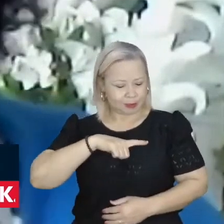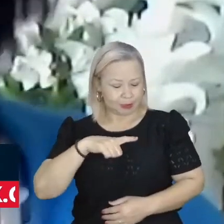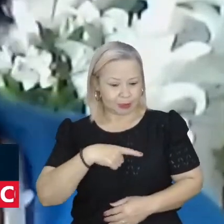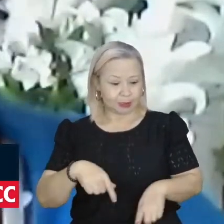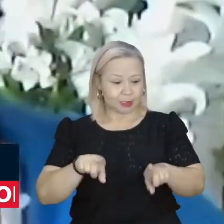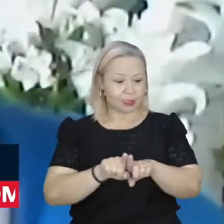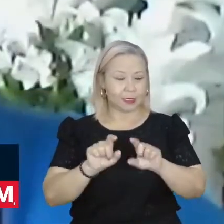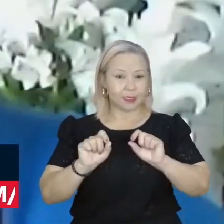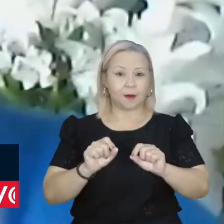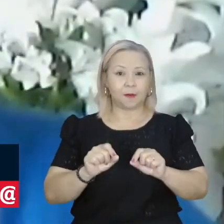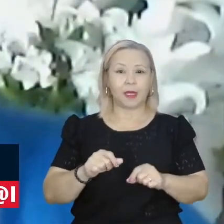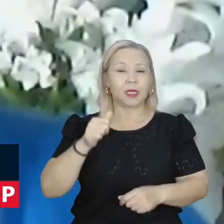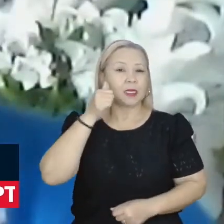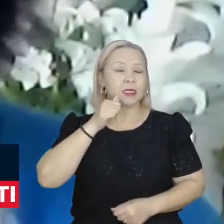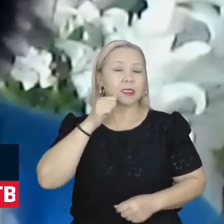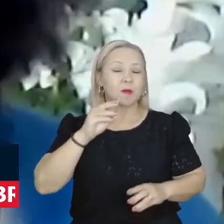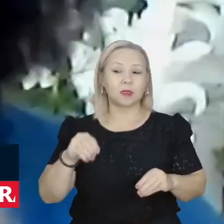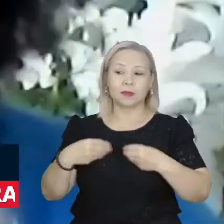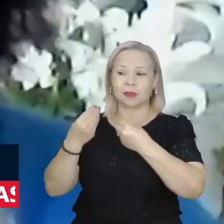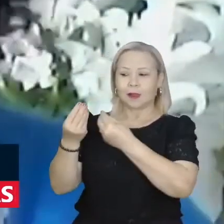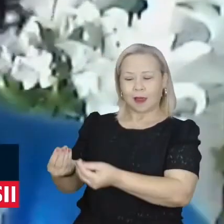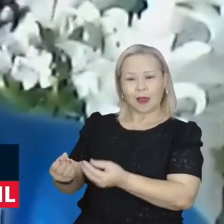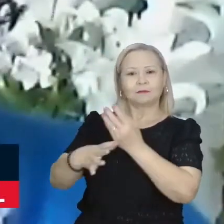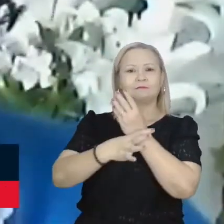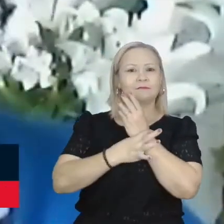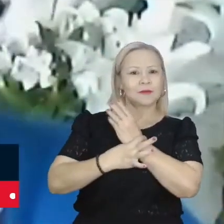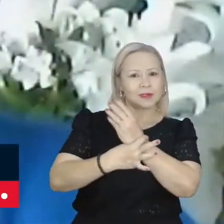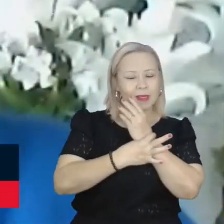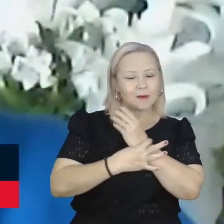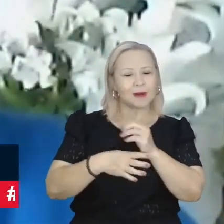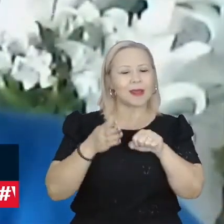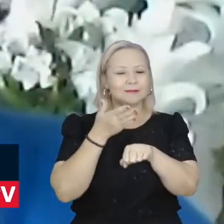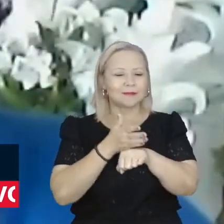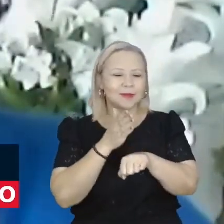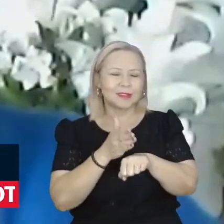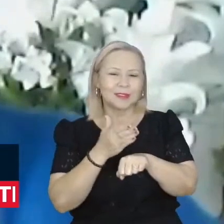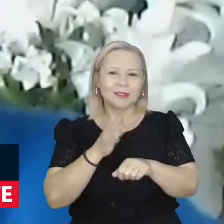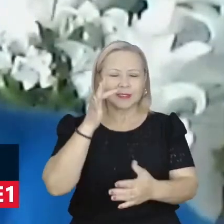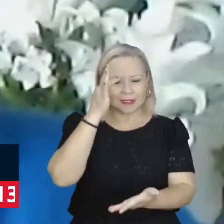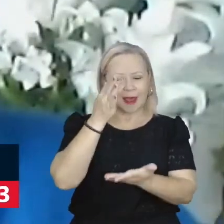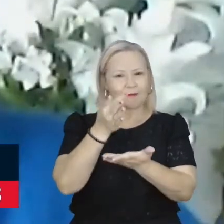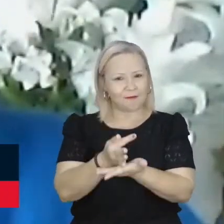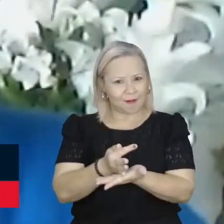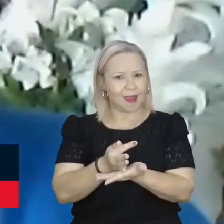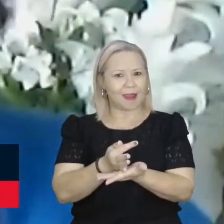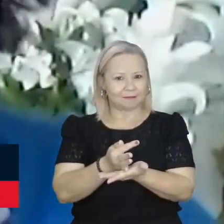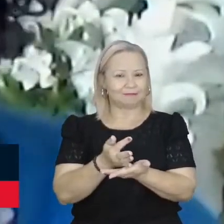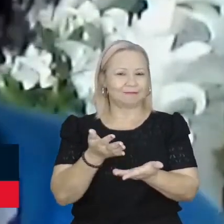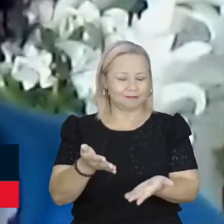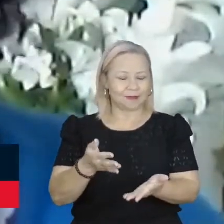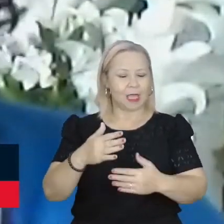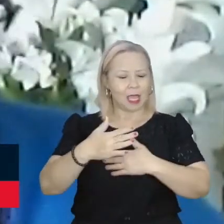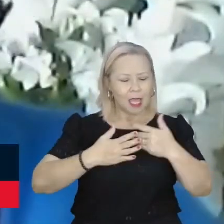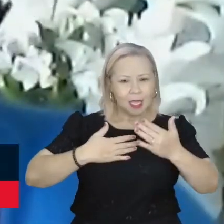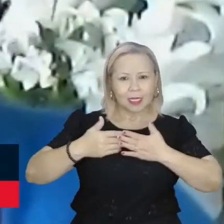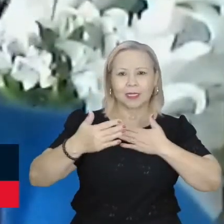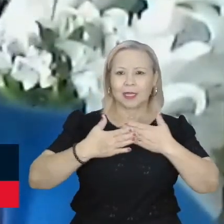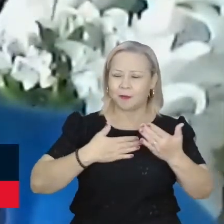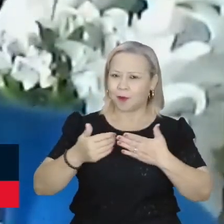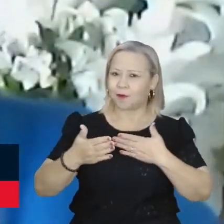acompanhe. A gente tem que dar total proteção, segurança, qualificação e oportunidades para as